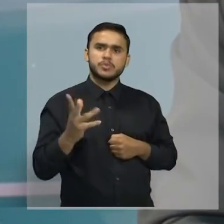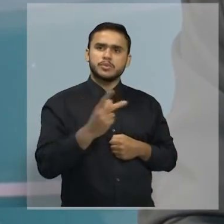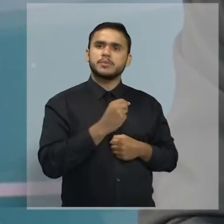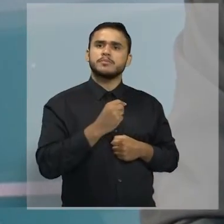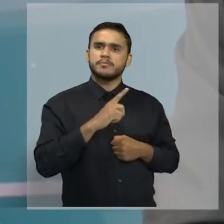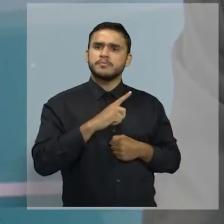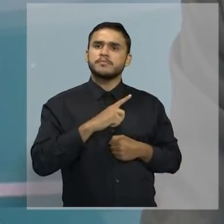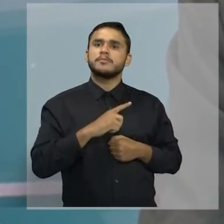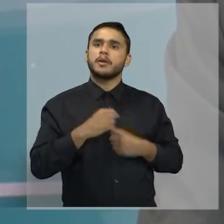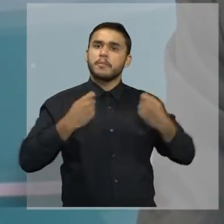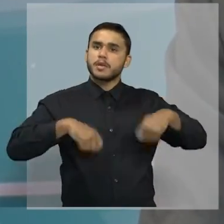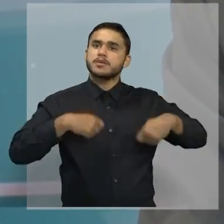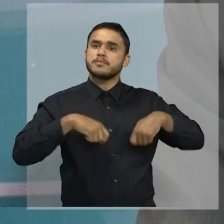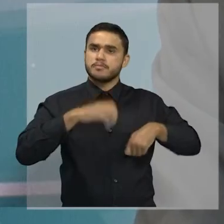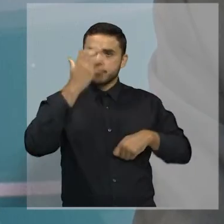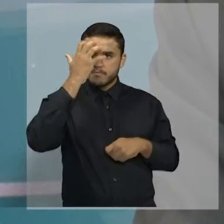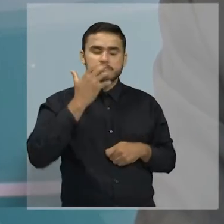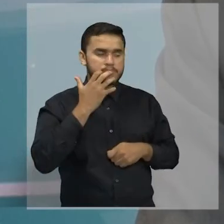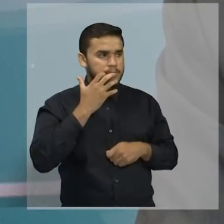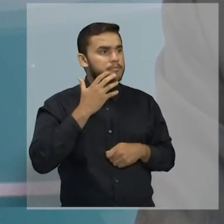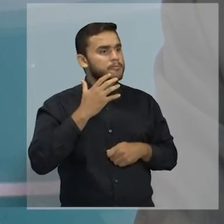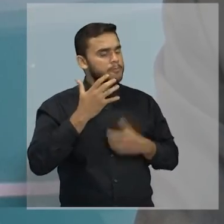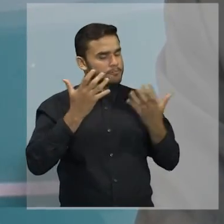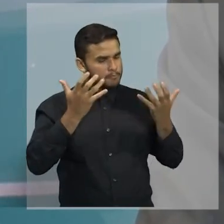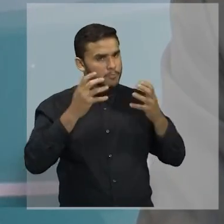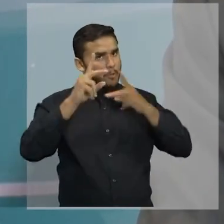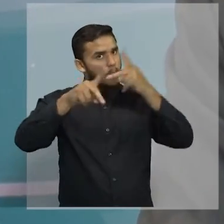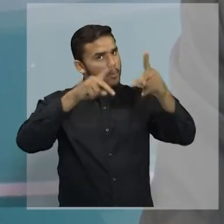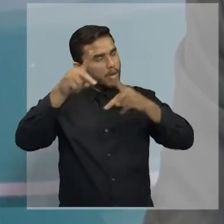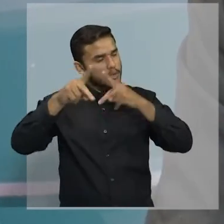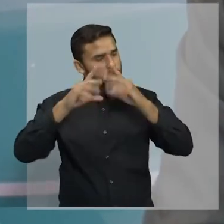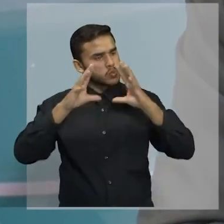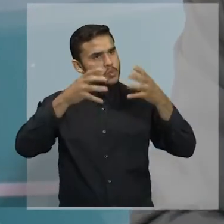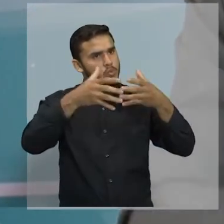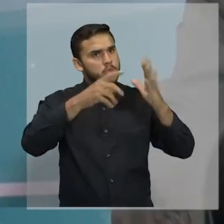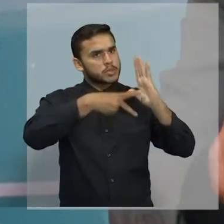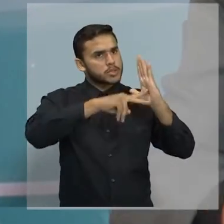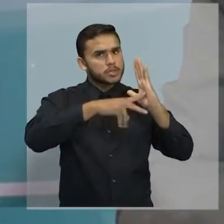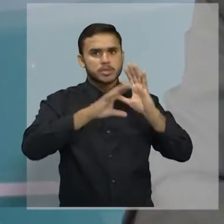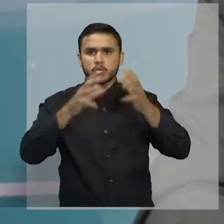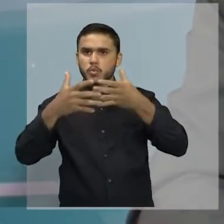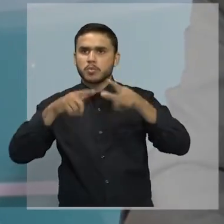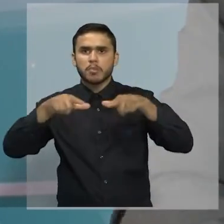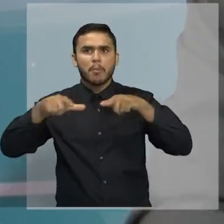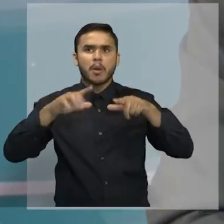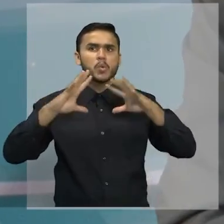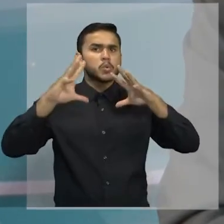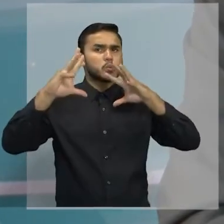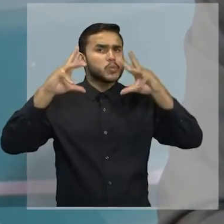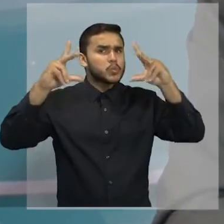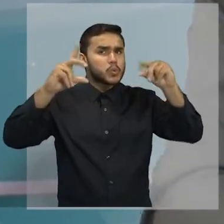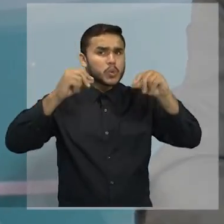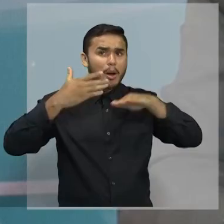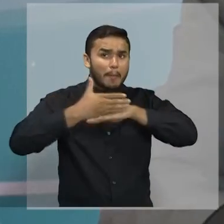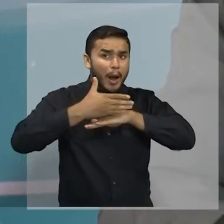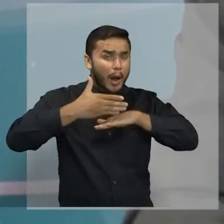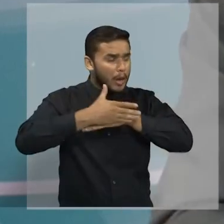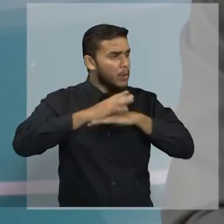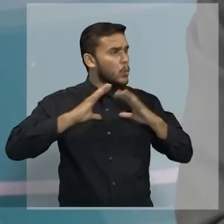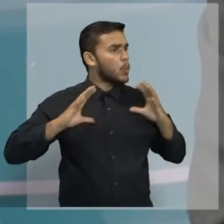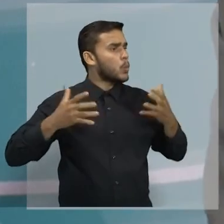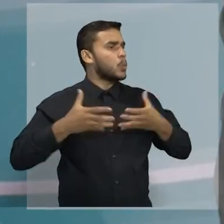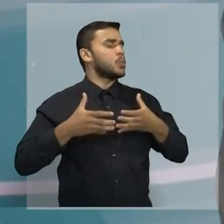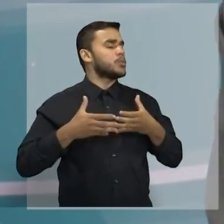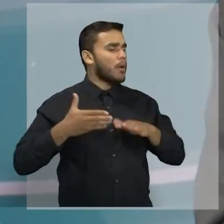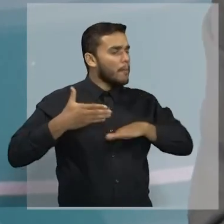como um todo, tem que ser a população tem que ser chamada nos seus fóruns, os sindicatos patronais, trabalhadores. Quer dizer, há uma série